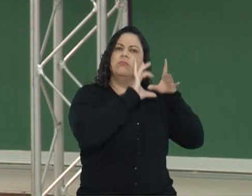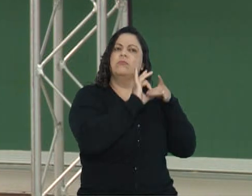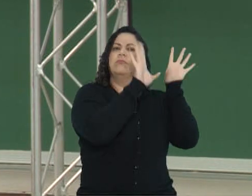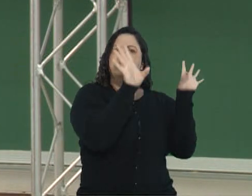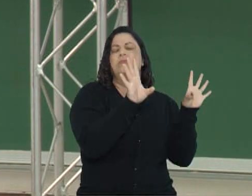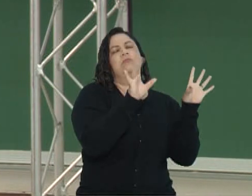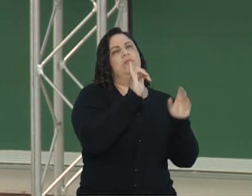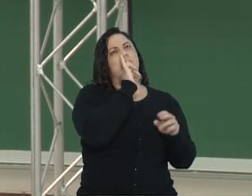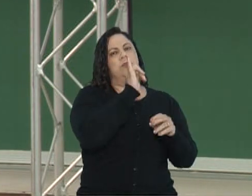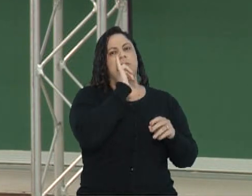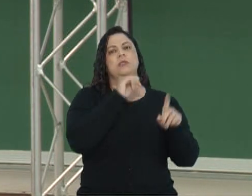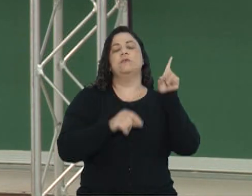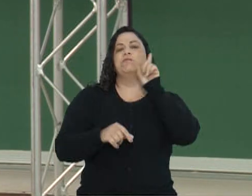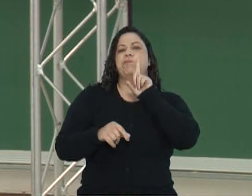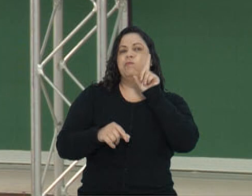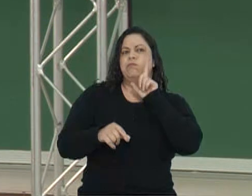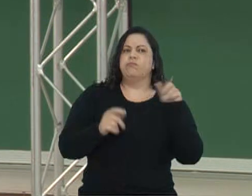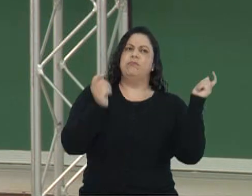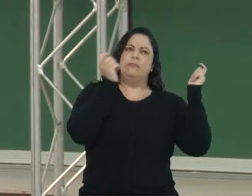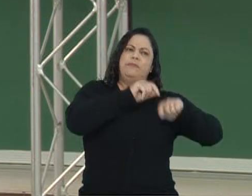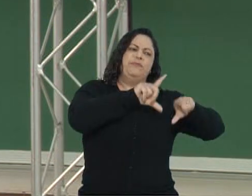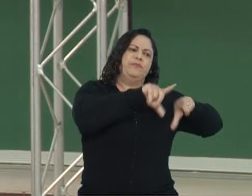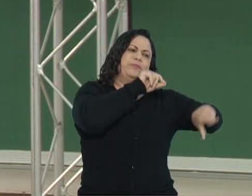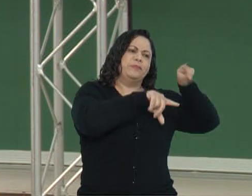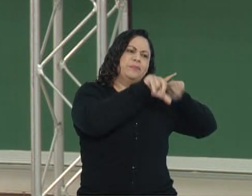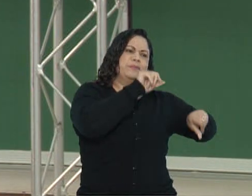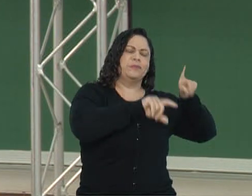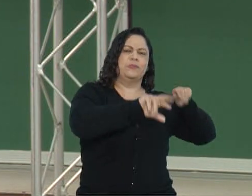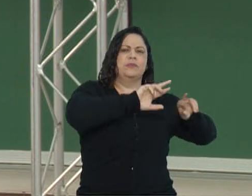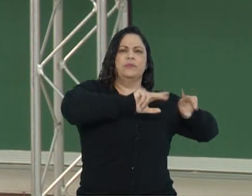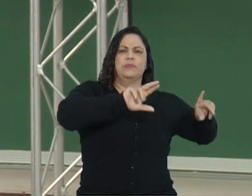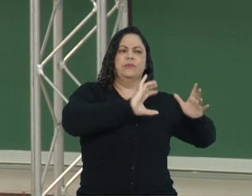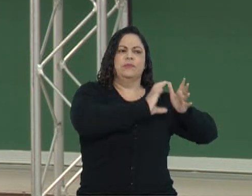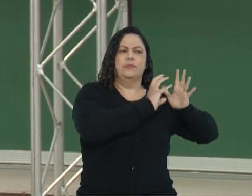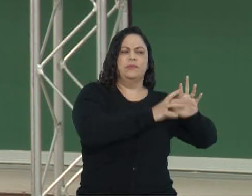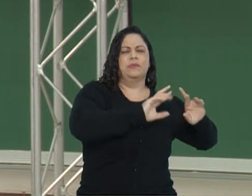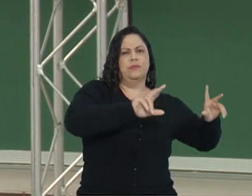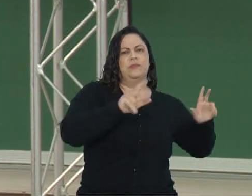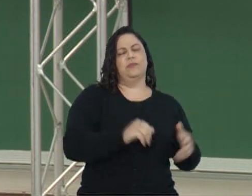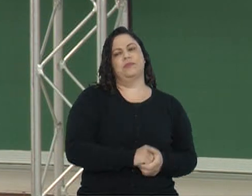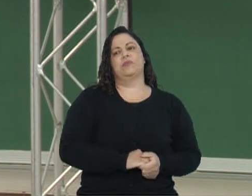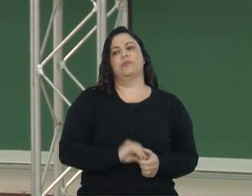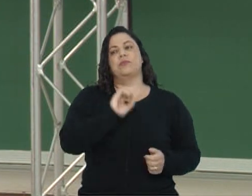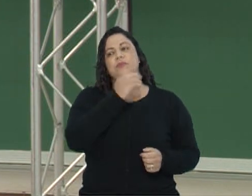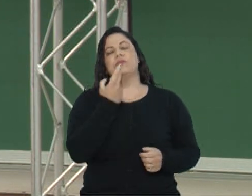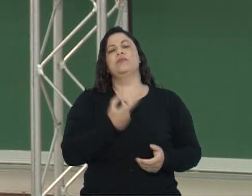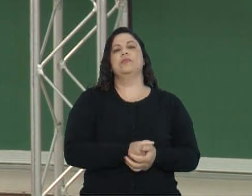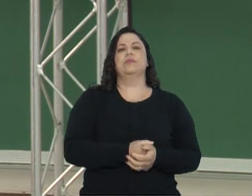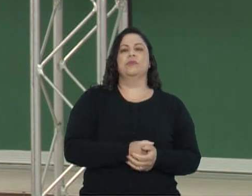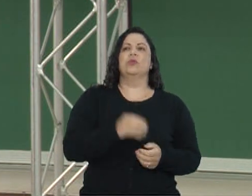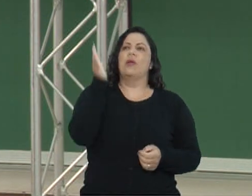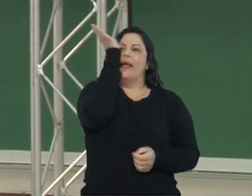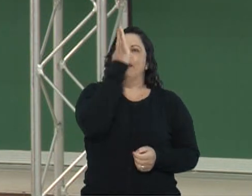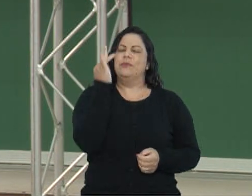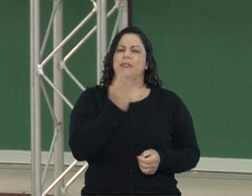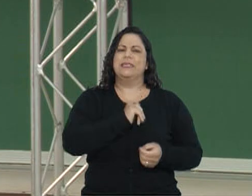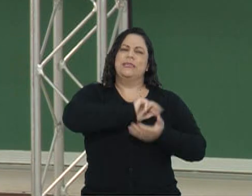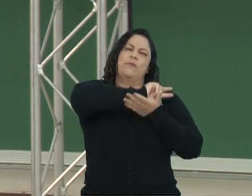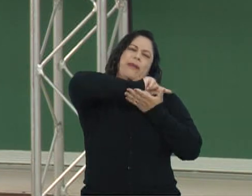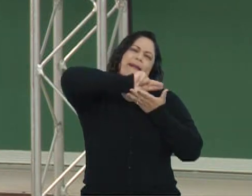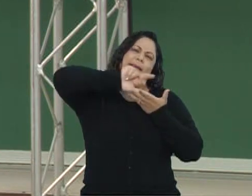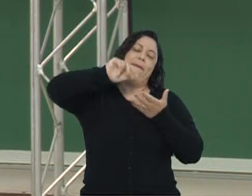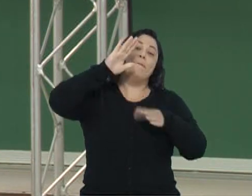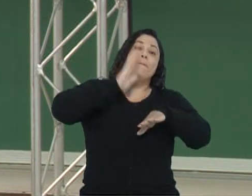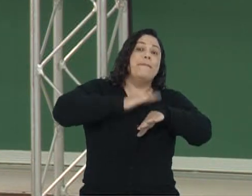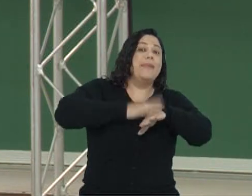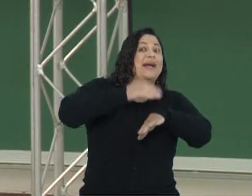Estados Unidos, por exemplo. E aonde há o multipartidarismo, onde 3, 4, 5 em diante, como é o caso do Brasil, onde temos mais de